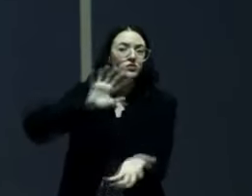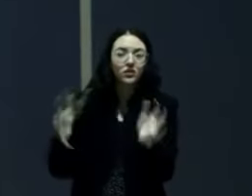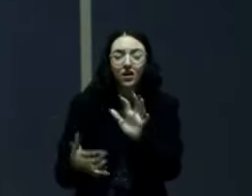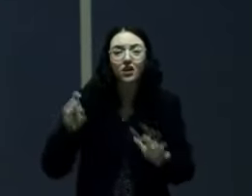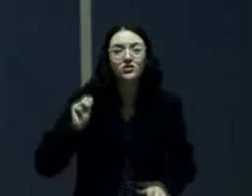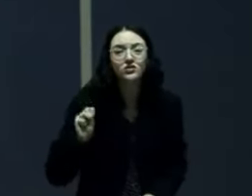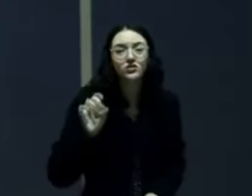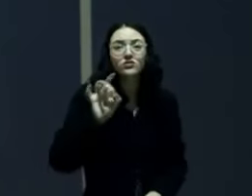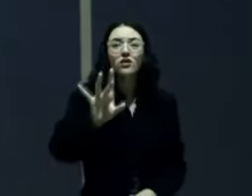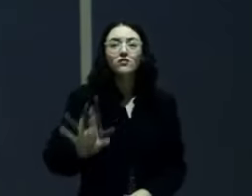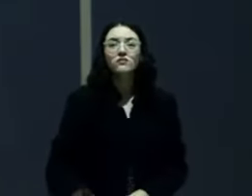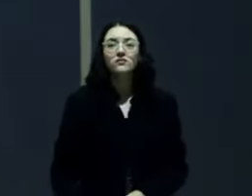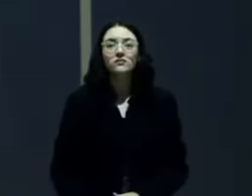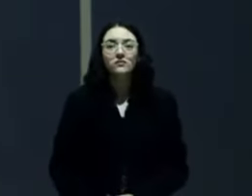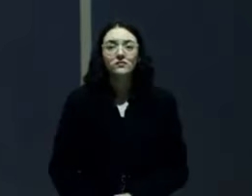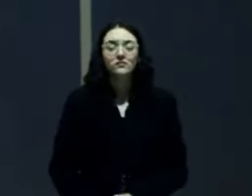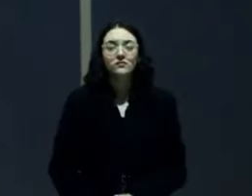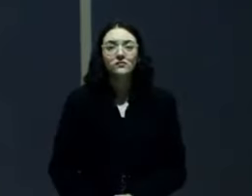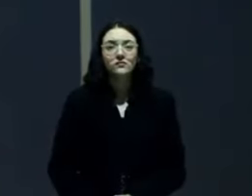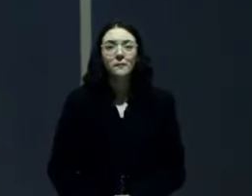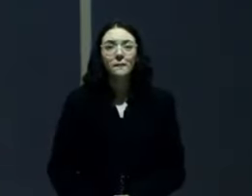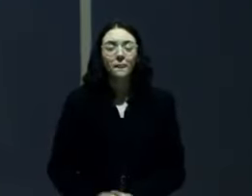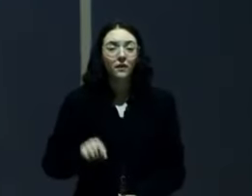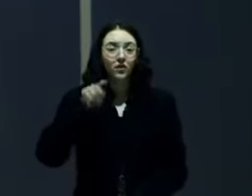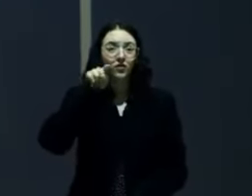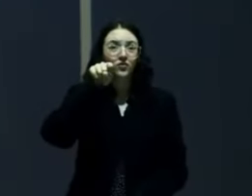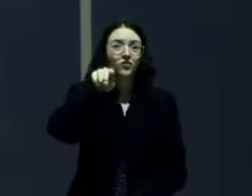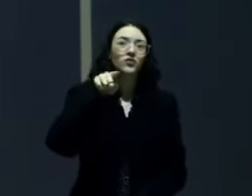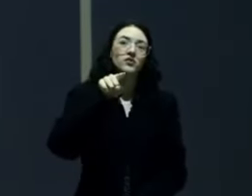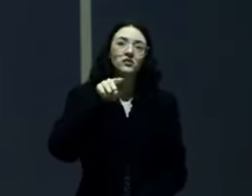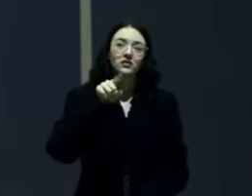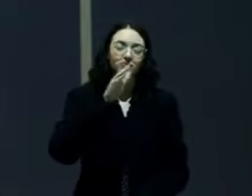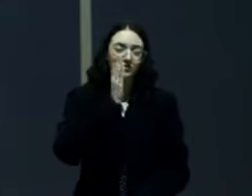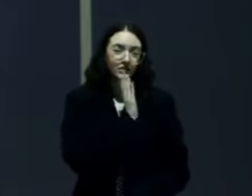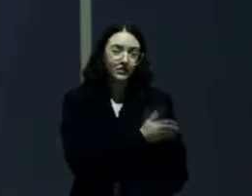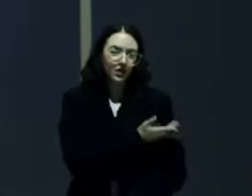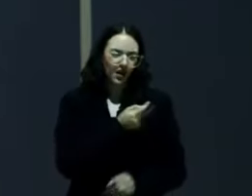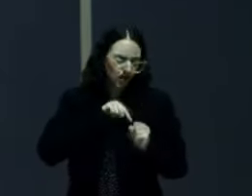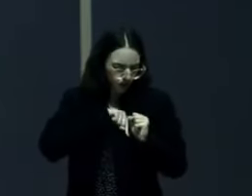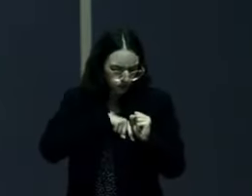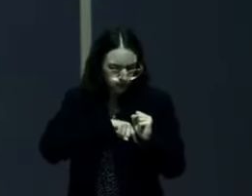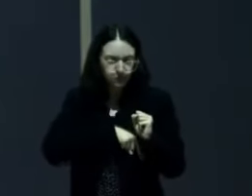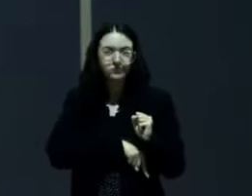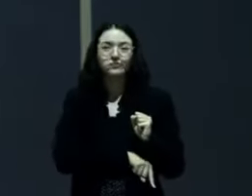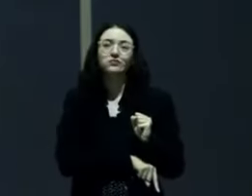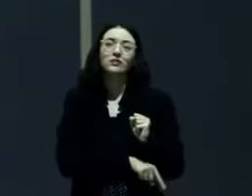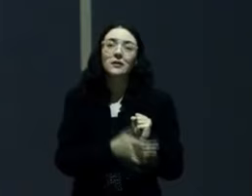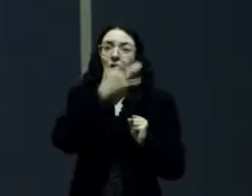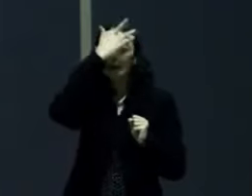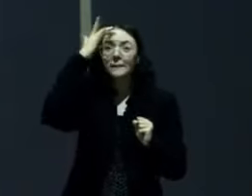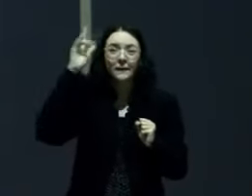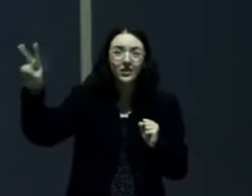É só você e Deus, nesse escondidinho, nesse esconderijo do seu coração, onde ninguém